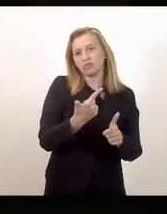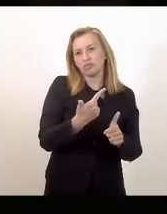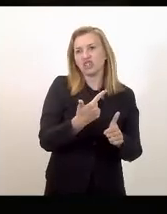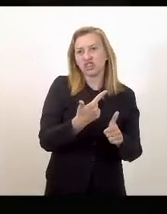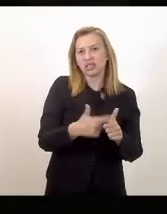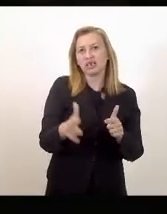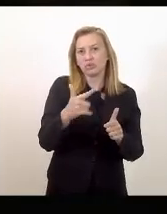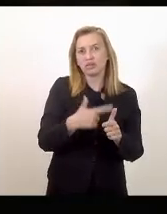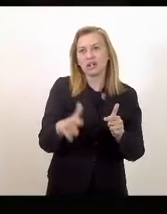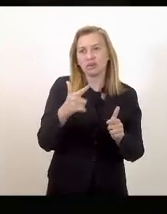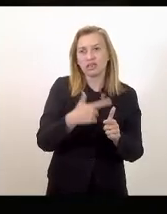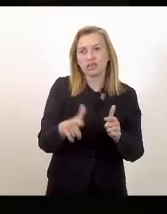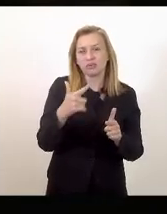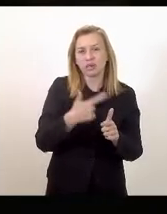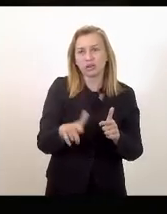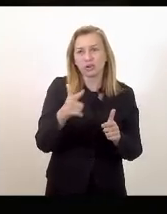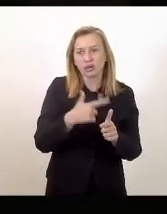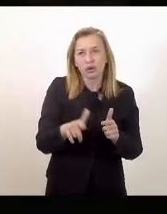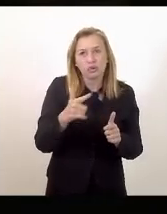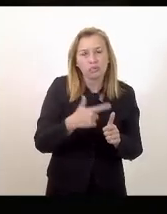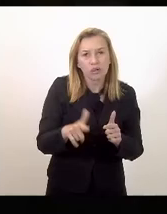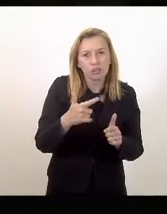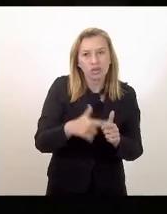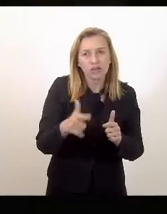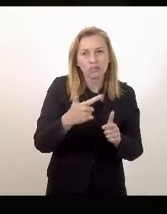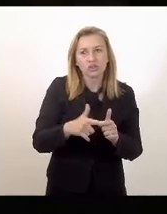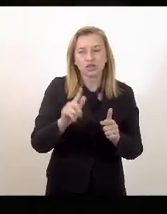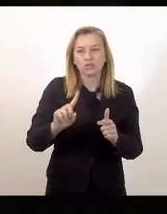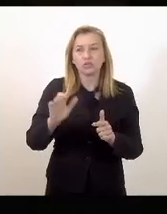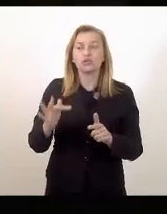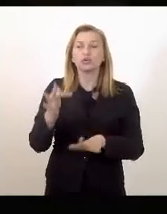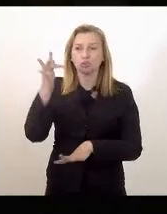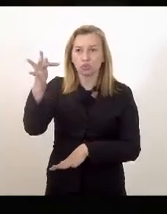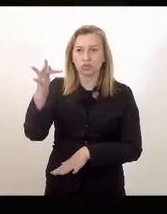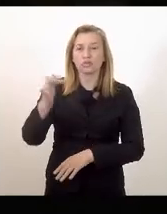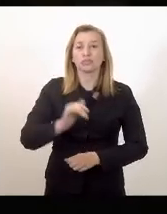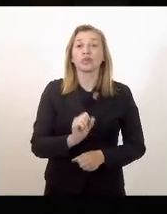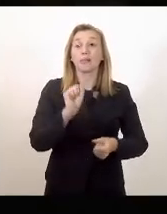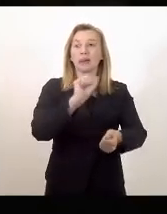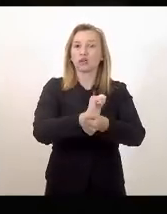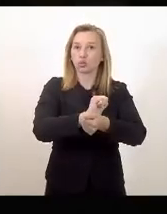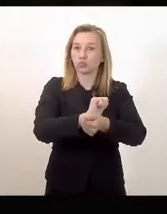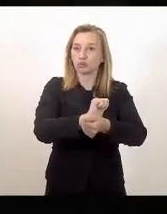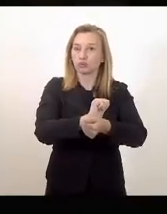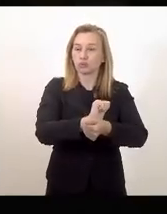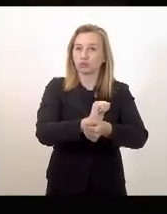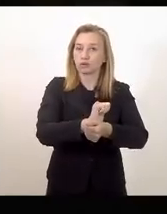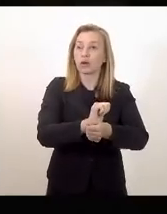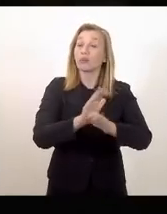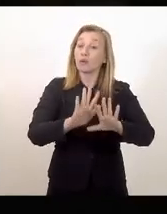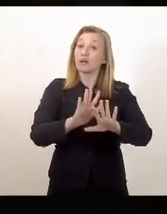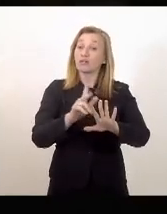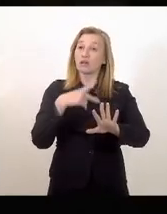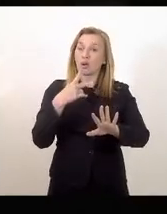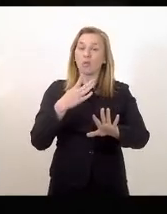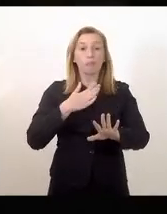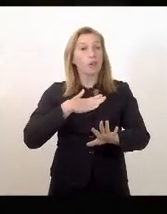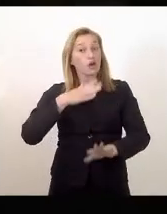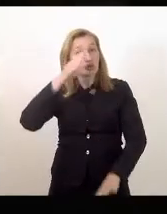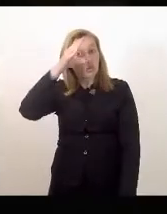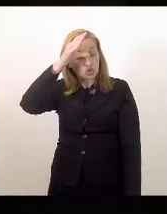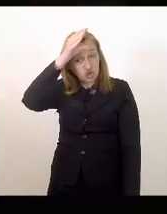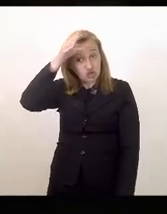realmente indesejáveis, então foi suspenso. Aí ele disse, mas, por exemplo, o meu tio, que